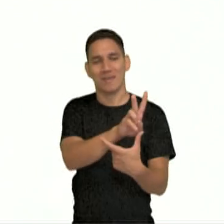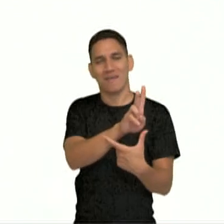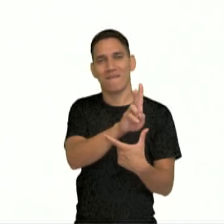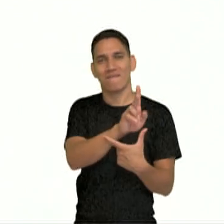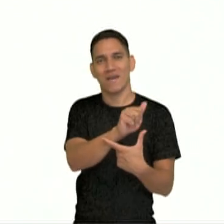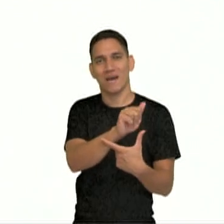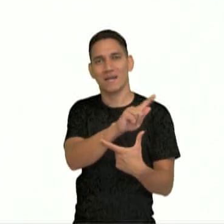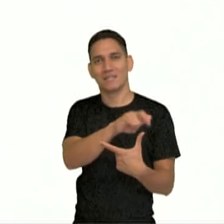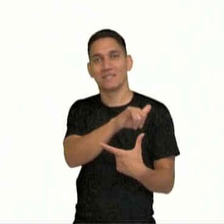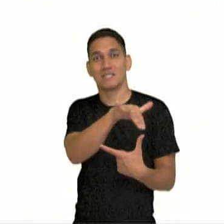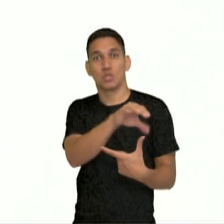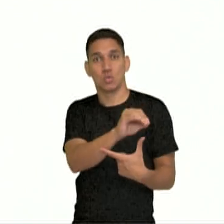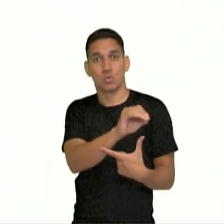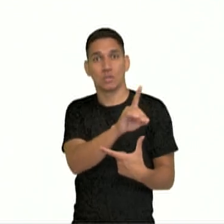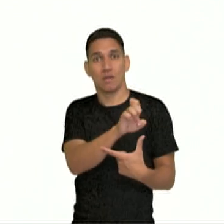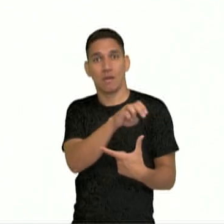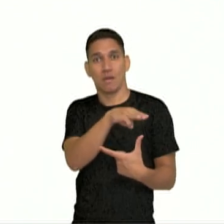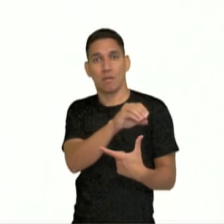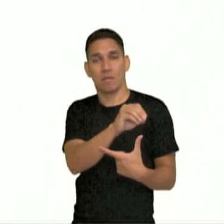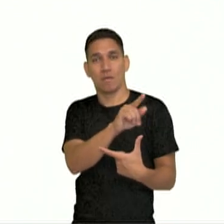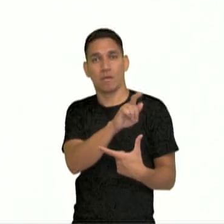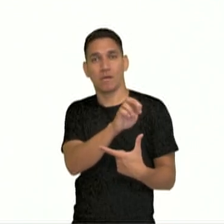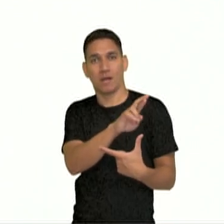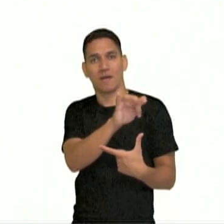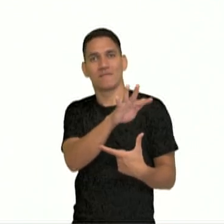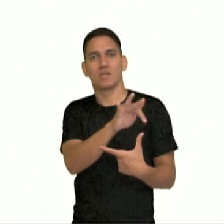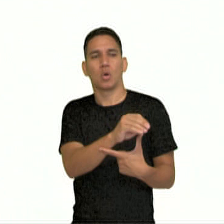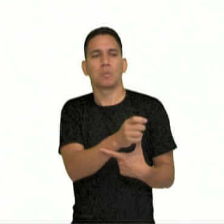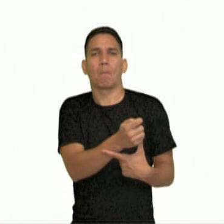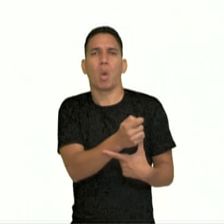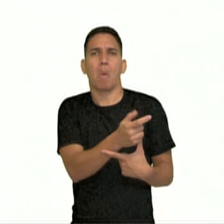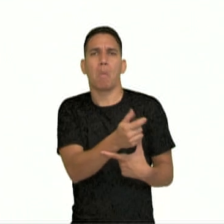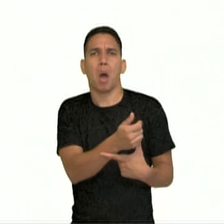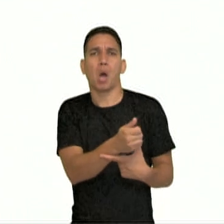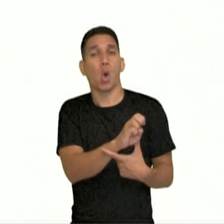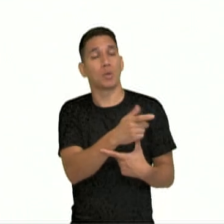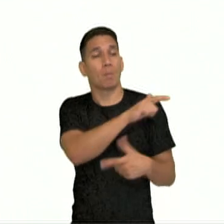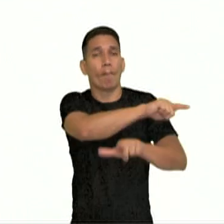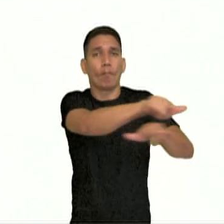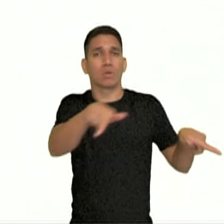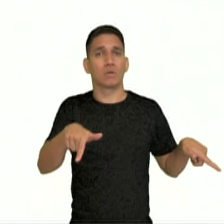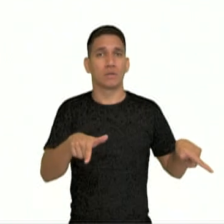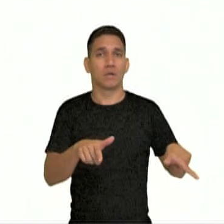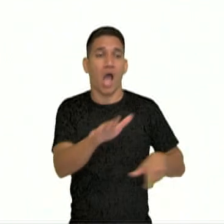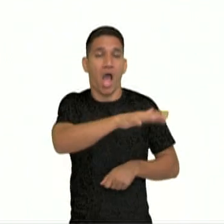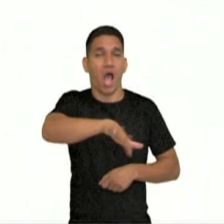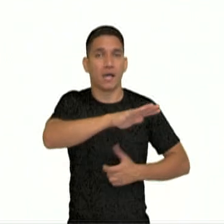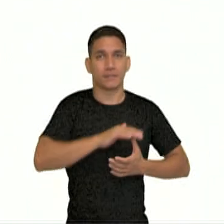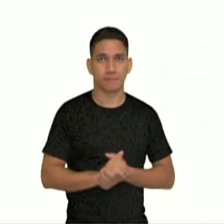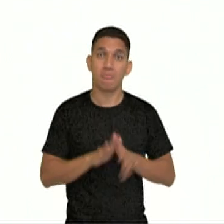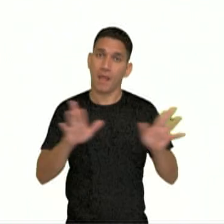demográficos, onde não tem ninguém ou tem pouquíssimas pessoas vivendo naquelas áreas, né? Mas essa é a relação. Qual